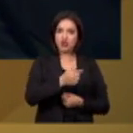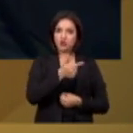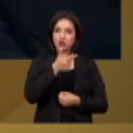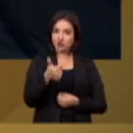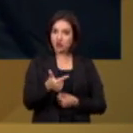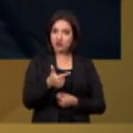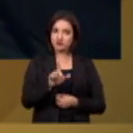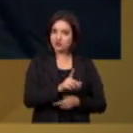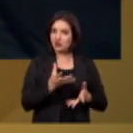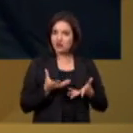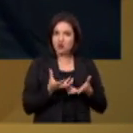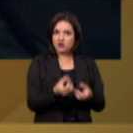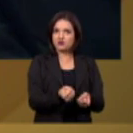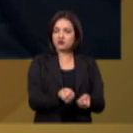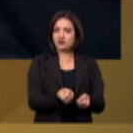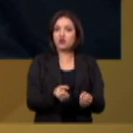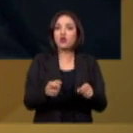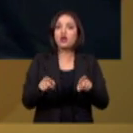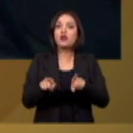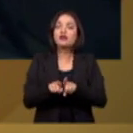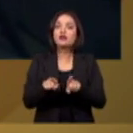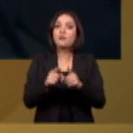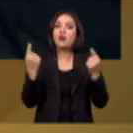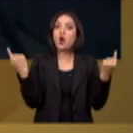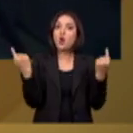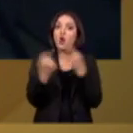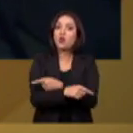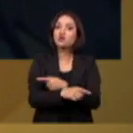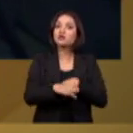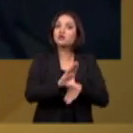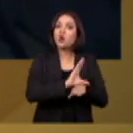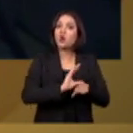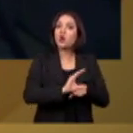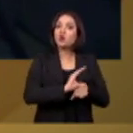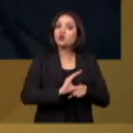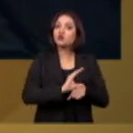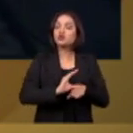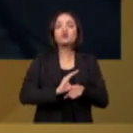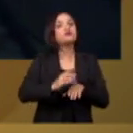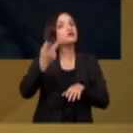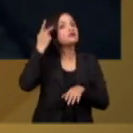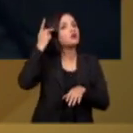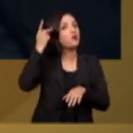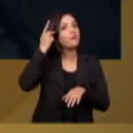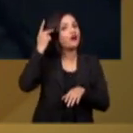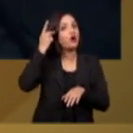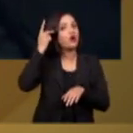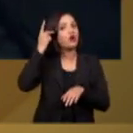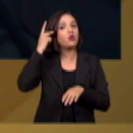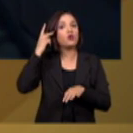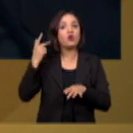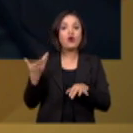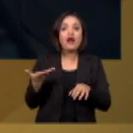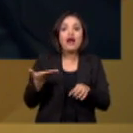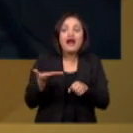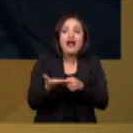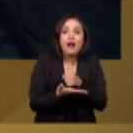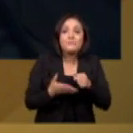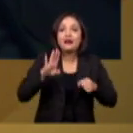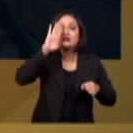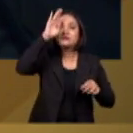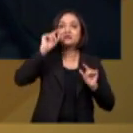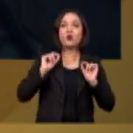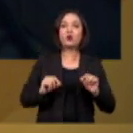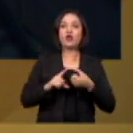recepção do artigo 112 e até tem consolidade da constituição do estado de são paulo a base principal para um artigo